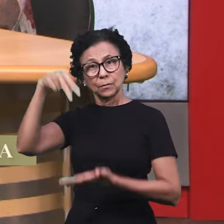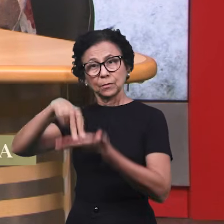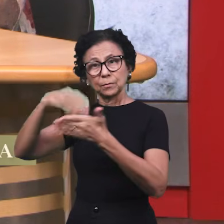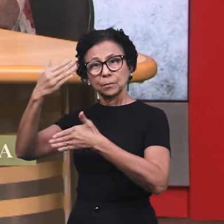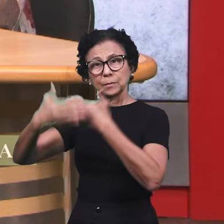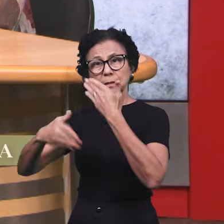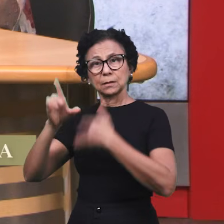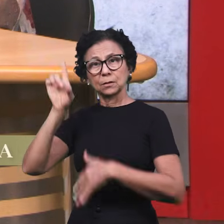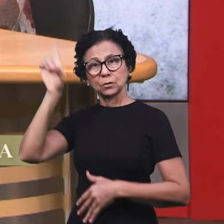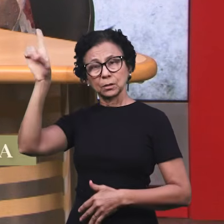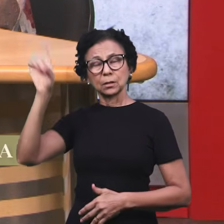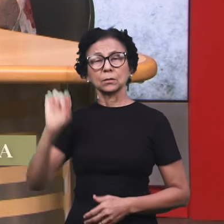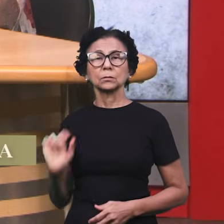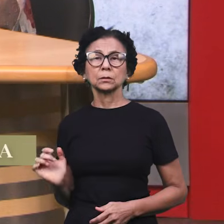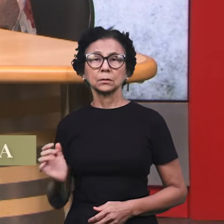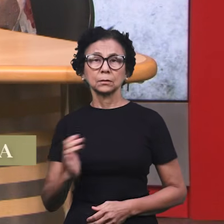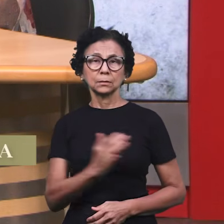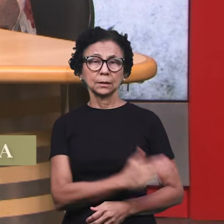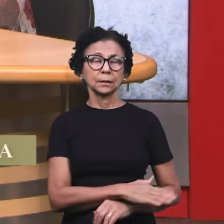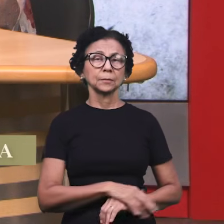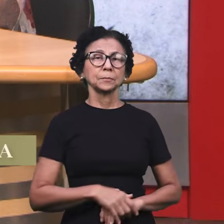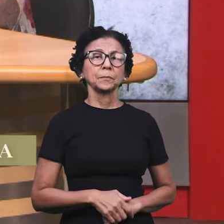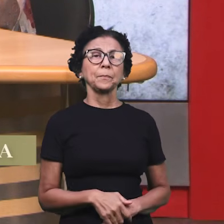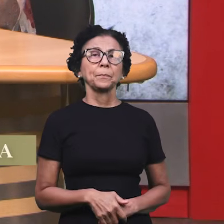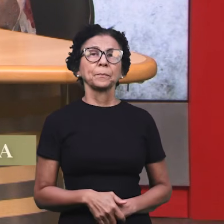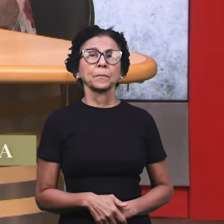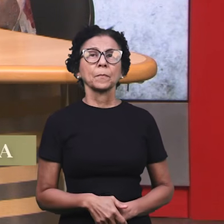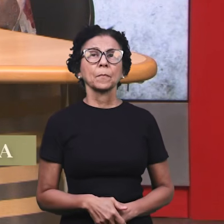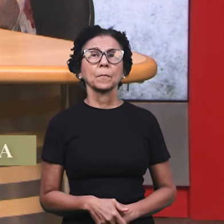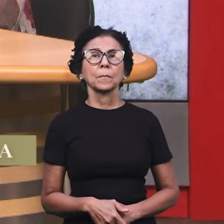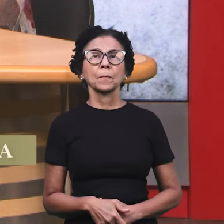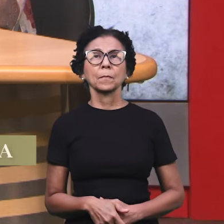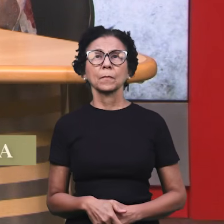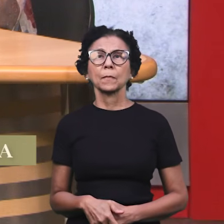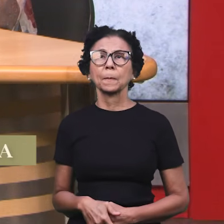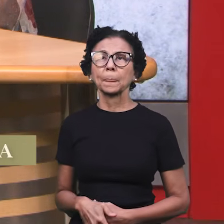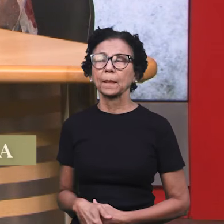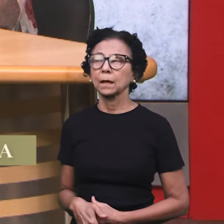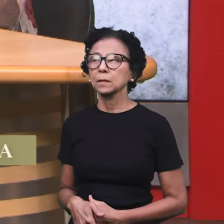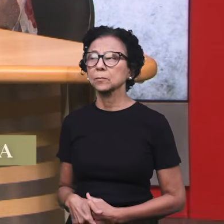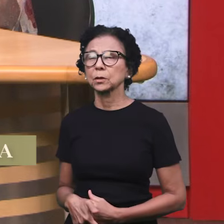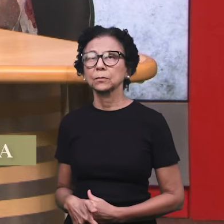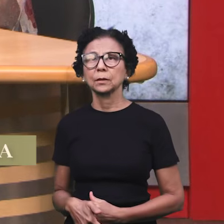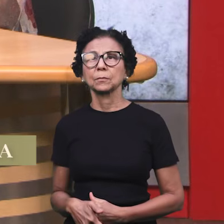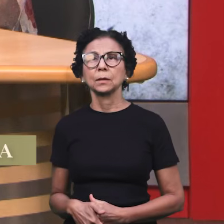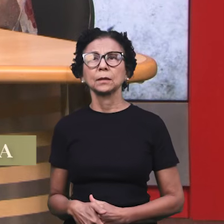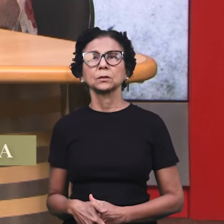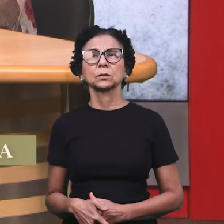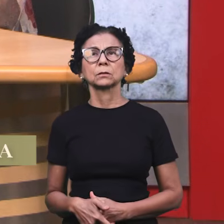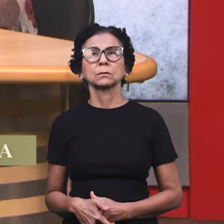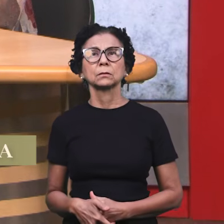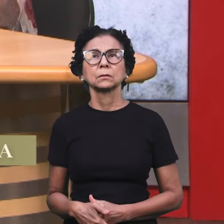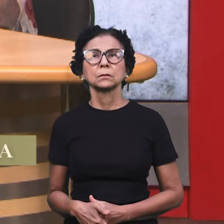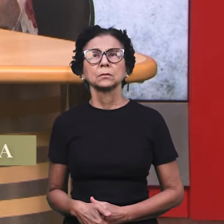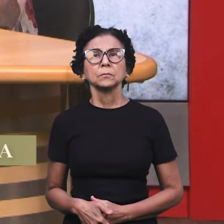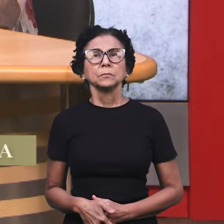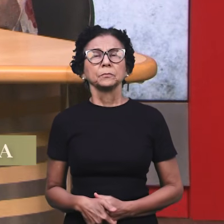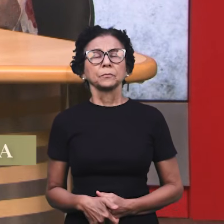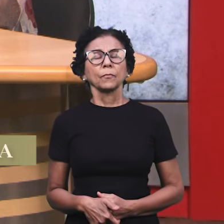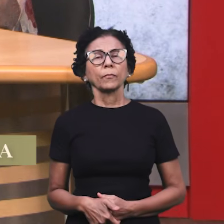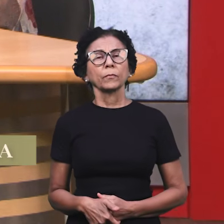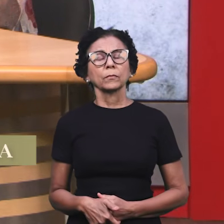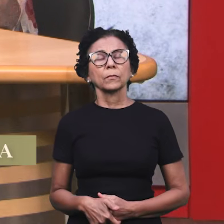função importante que temos, né, como edificadora do lar. E quando falamos de edificação de um lar,